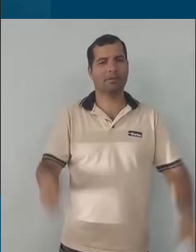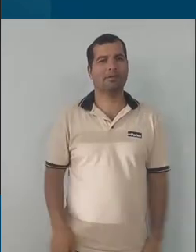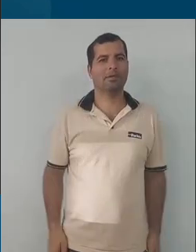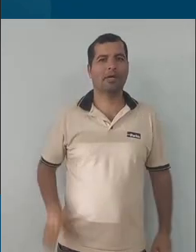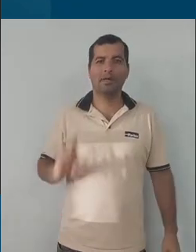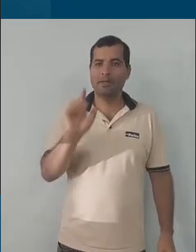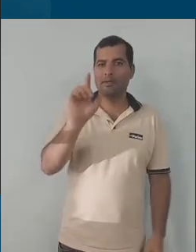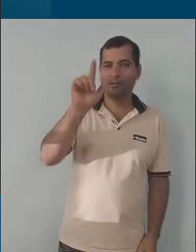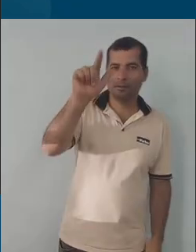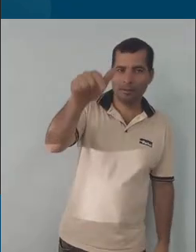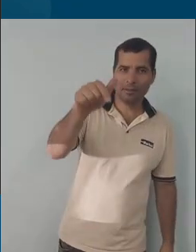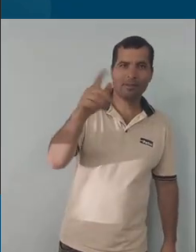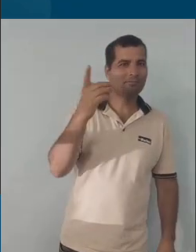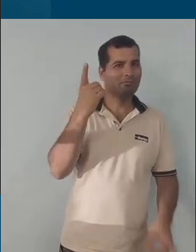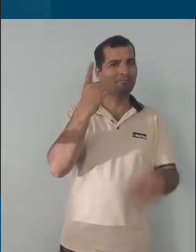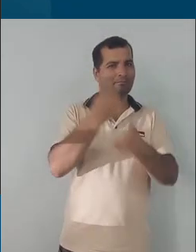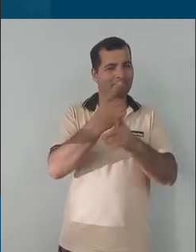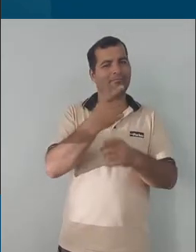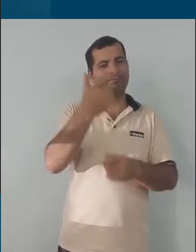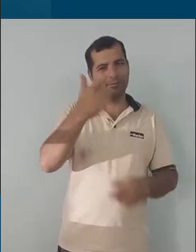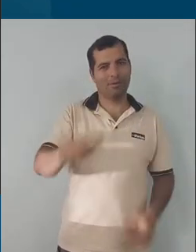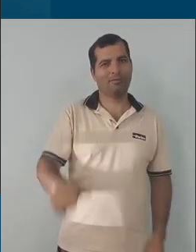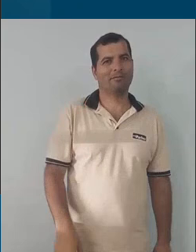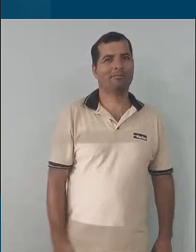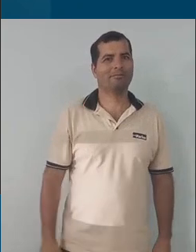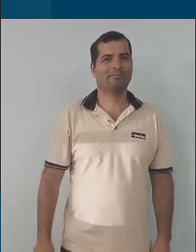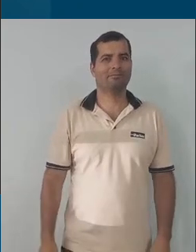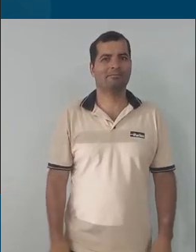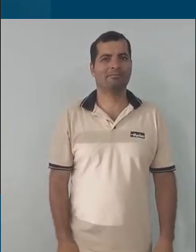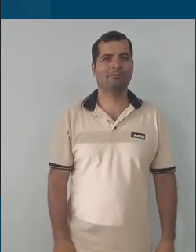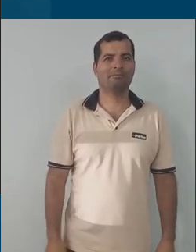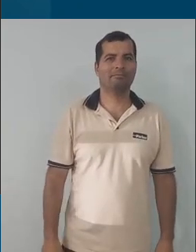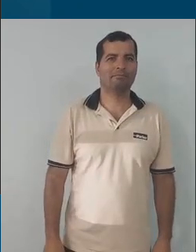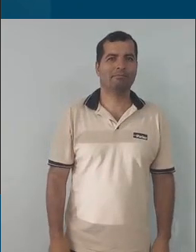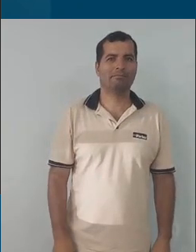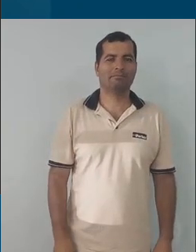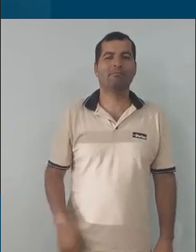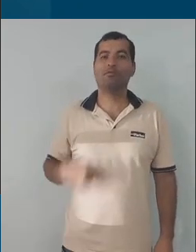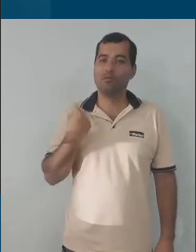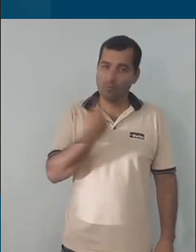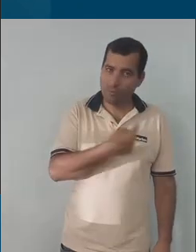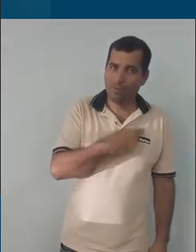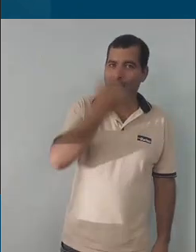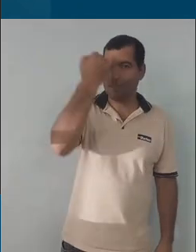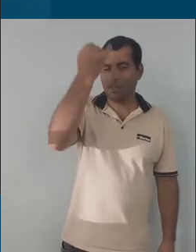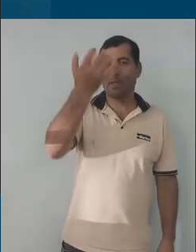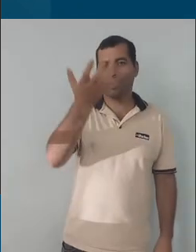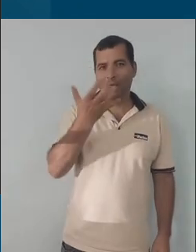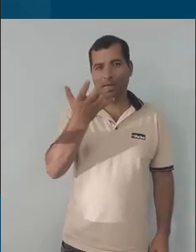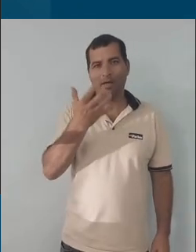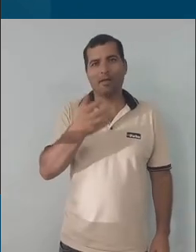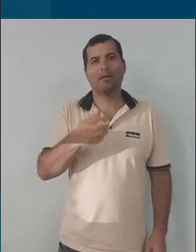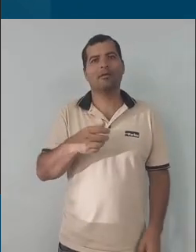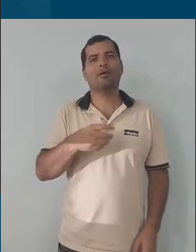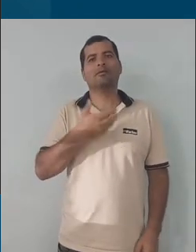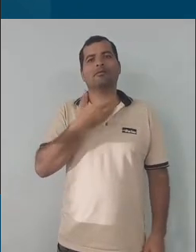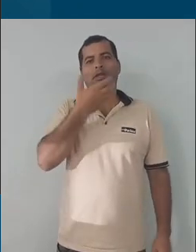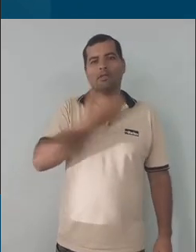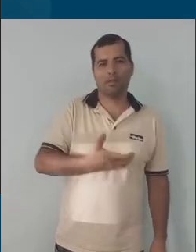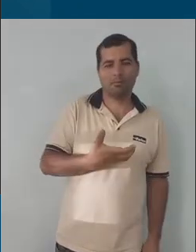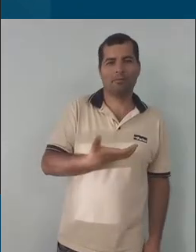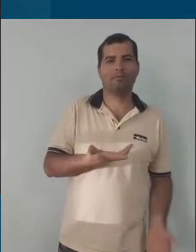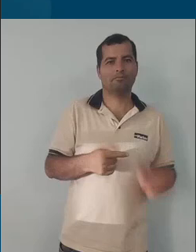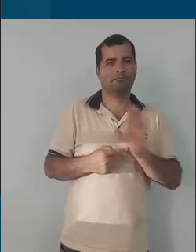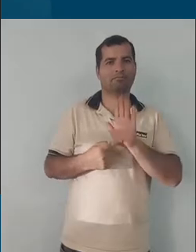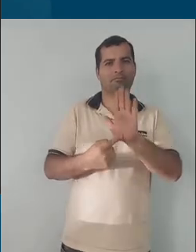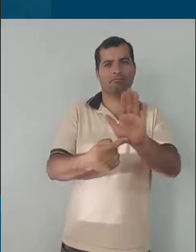a nossa próxima, né, o nosso próximo encontro. A nossa ideia é chegar agora no mês de dezembro apresentando, com